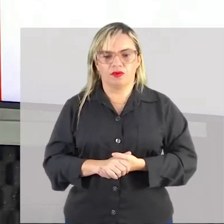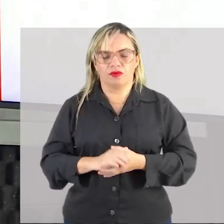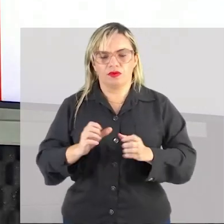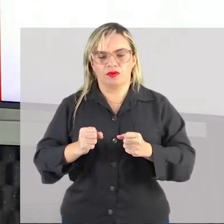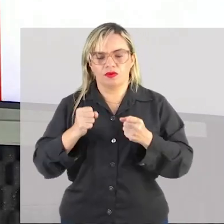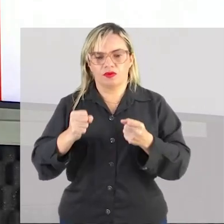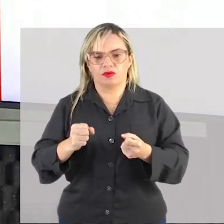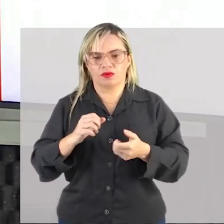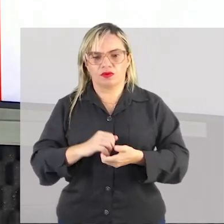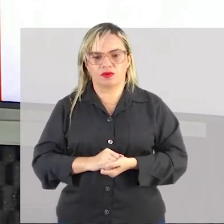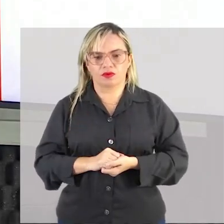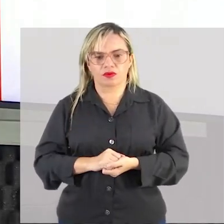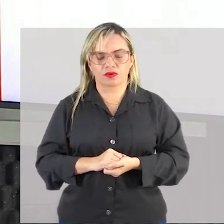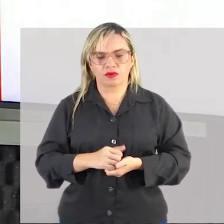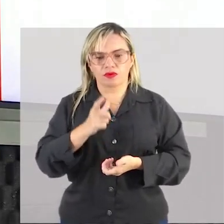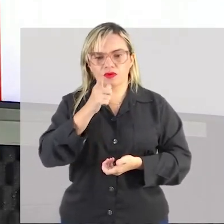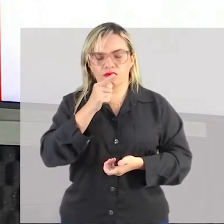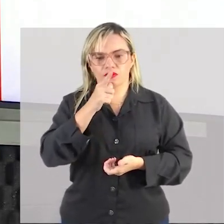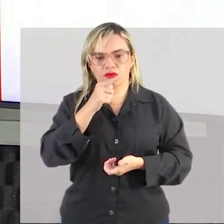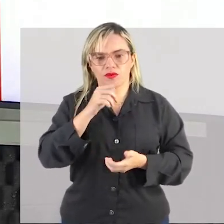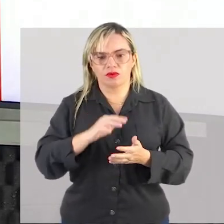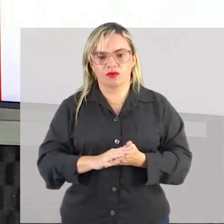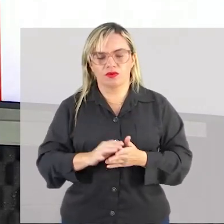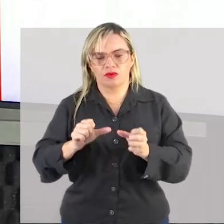Eu posso ir do líquido para o gasoso também.